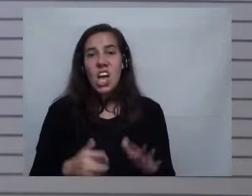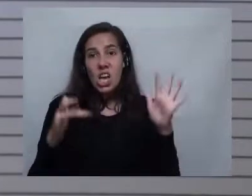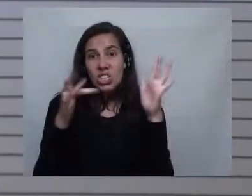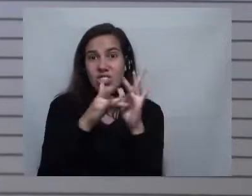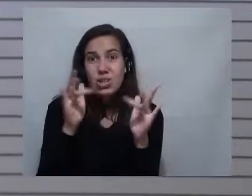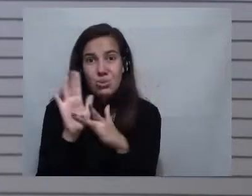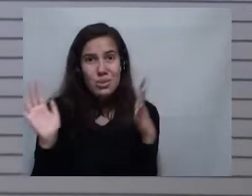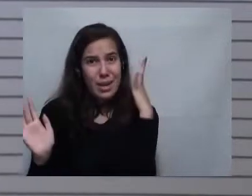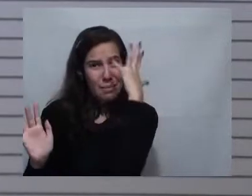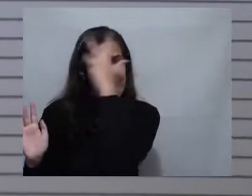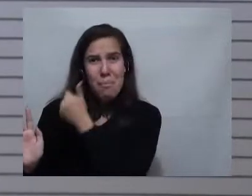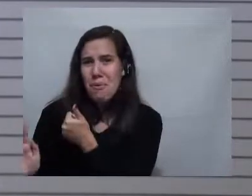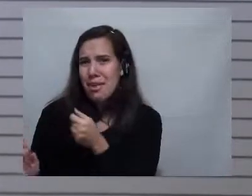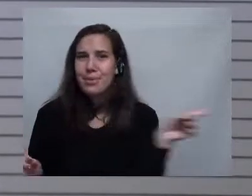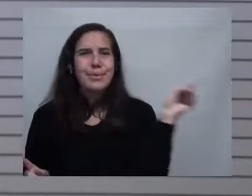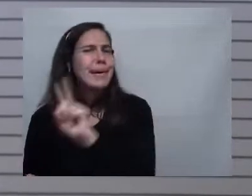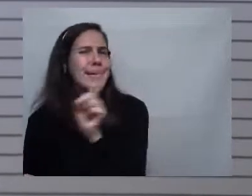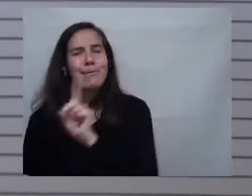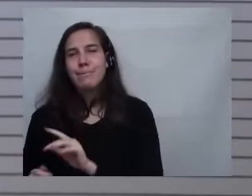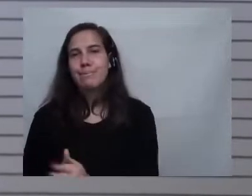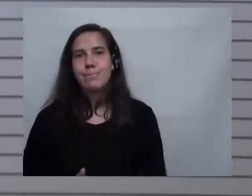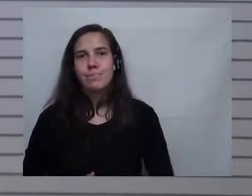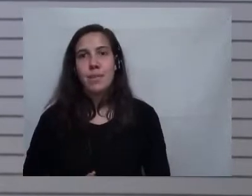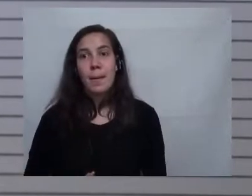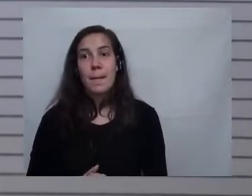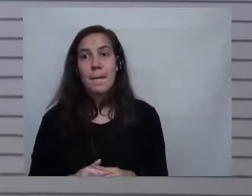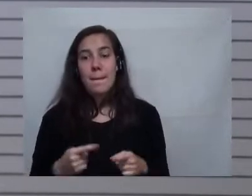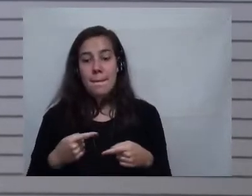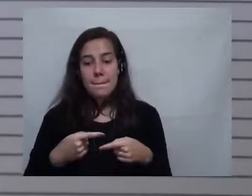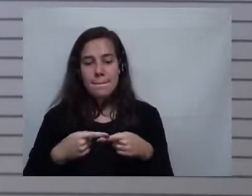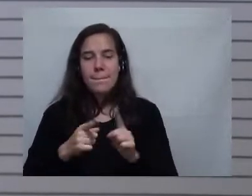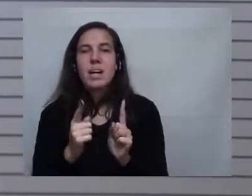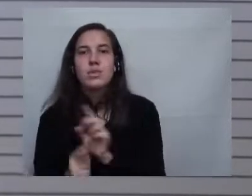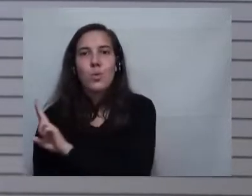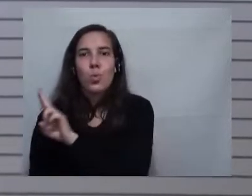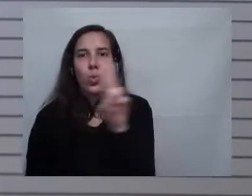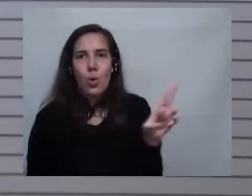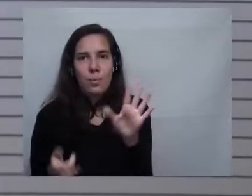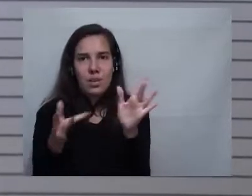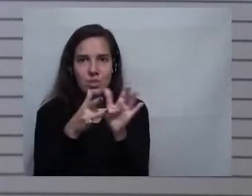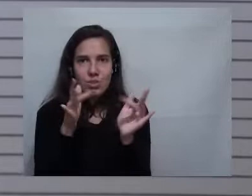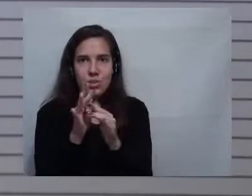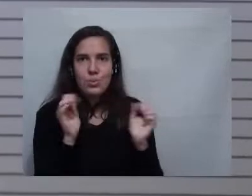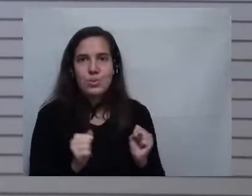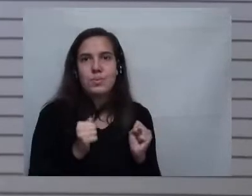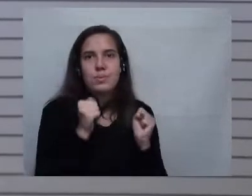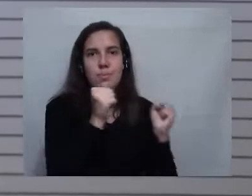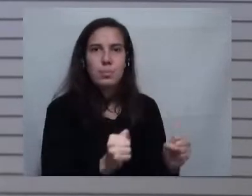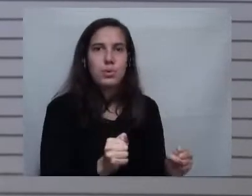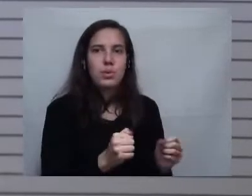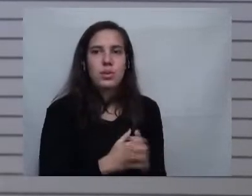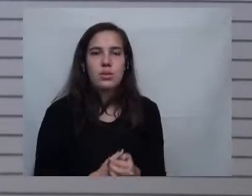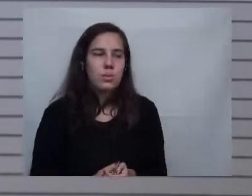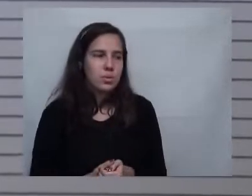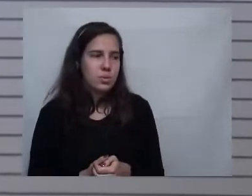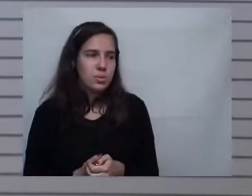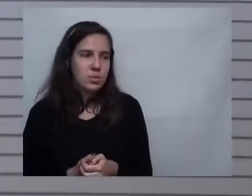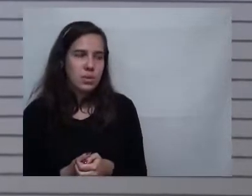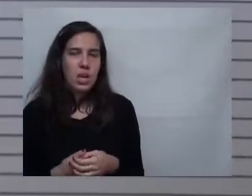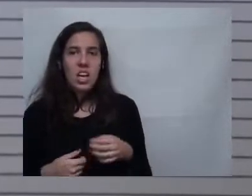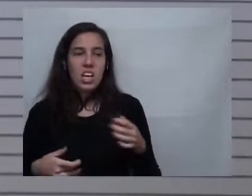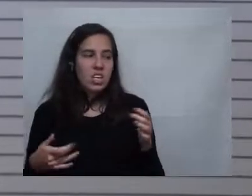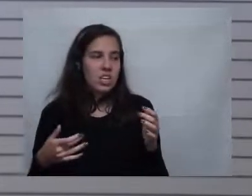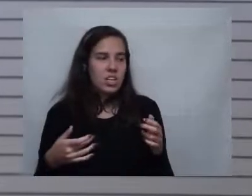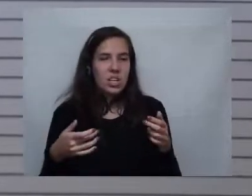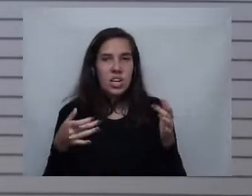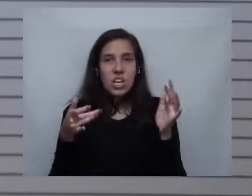cheguei até muito legal É né mas Jesus nasceu em Nazaré e não era tão rico